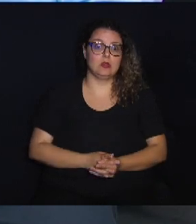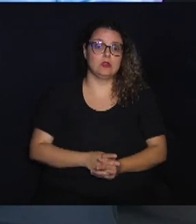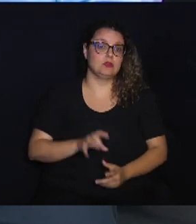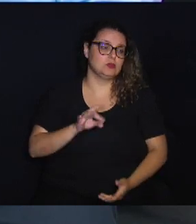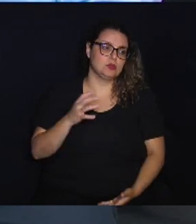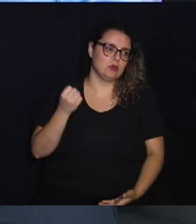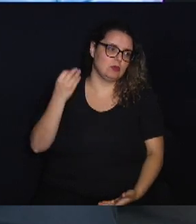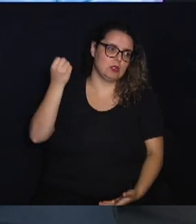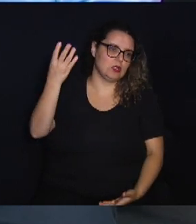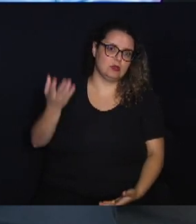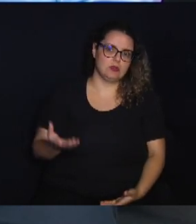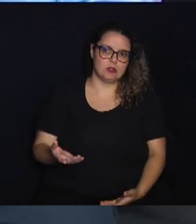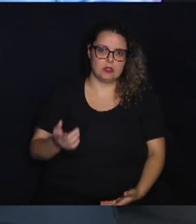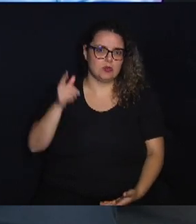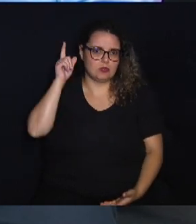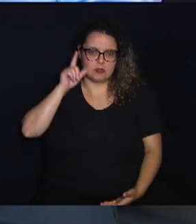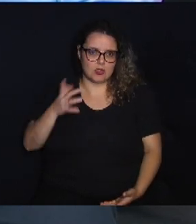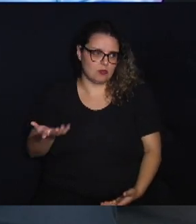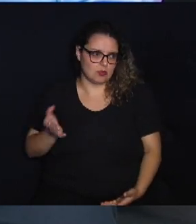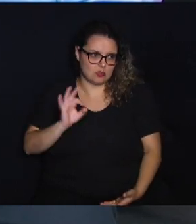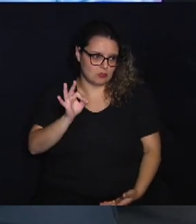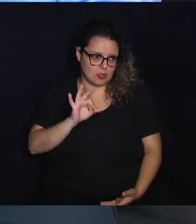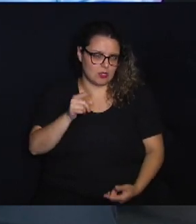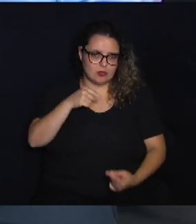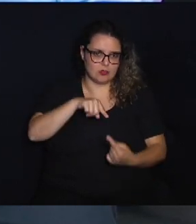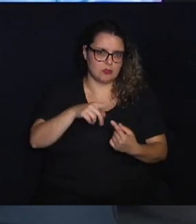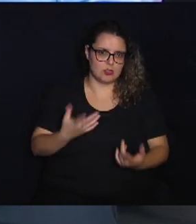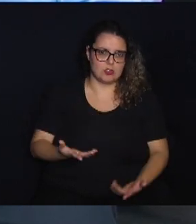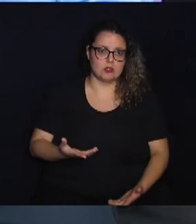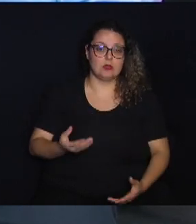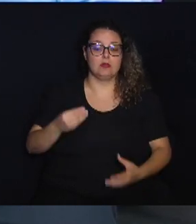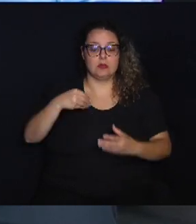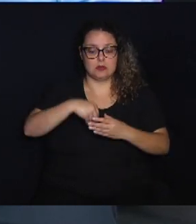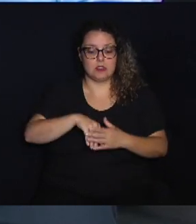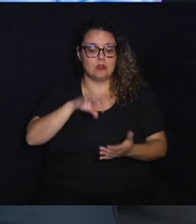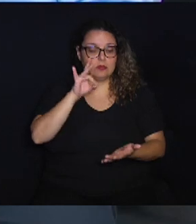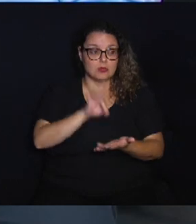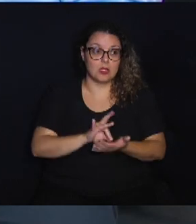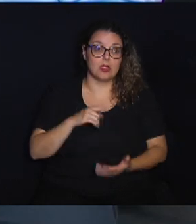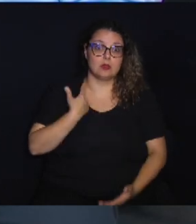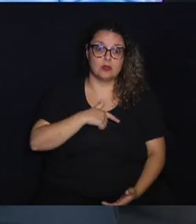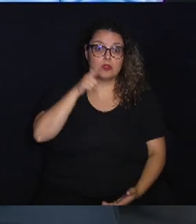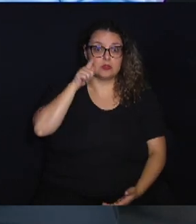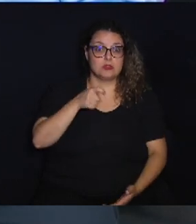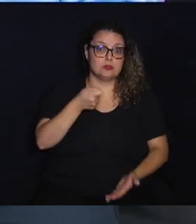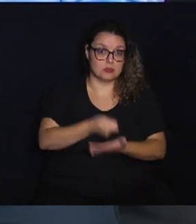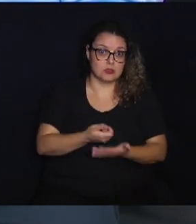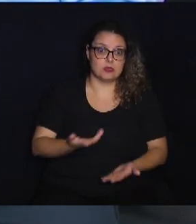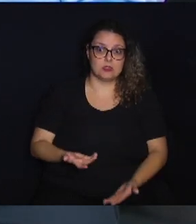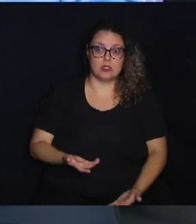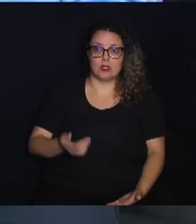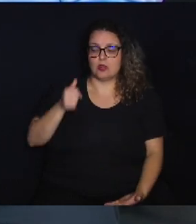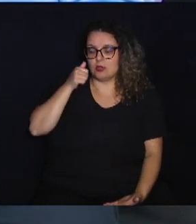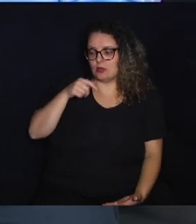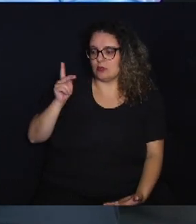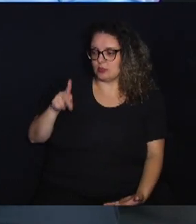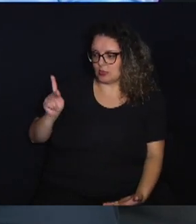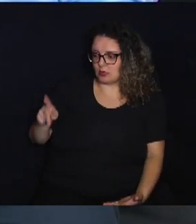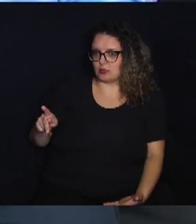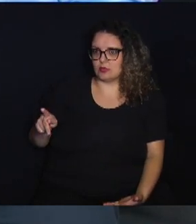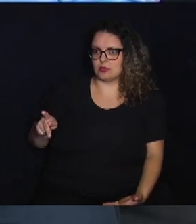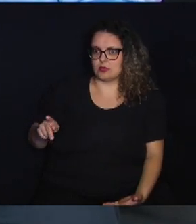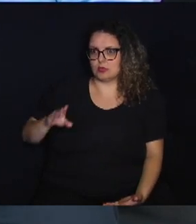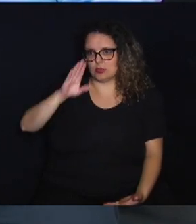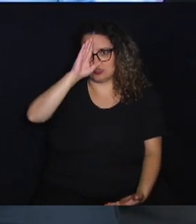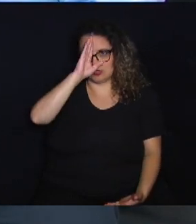viajar e não vai alcançar nenhum dos objetivos. Então, tem que estar dentro da nossa realidade. E, professora, dos